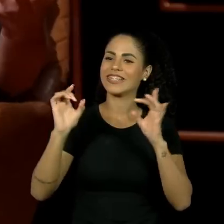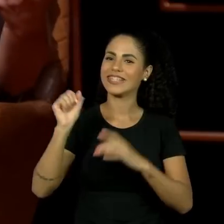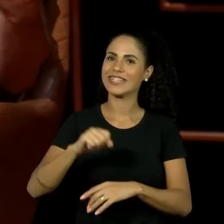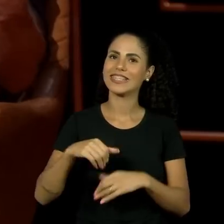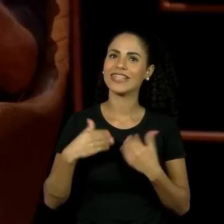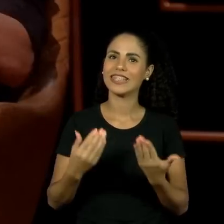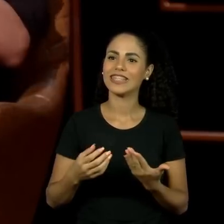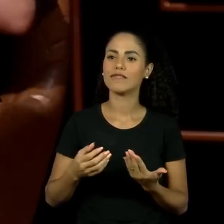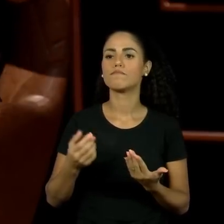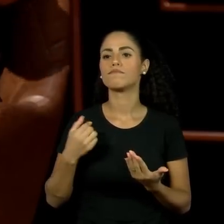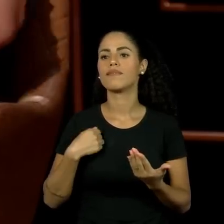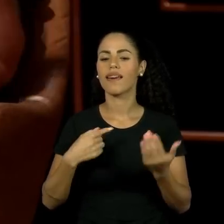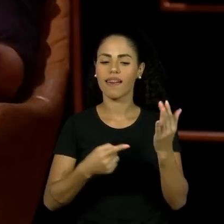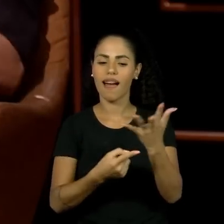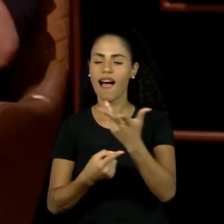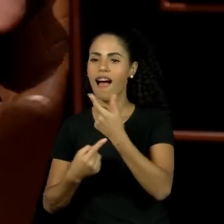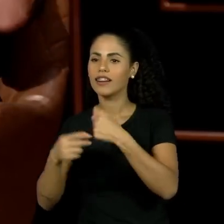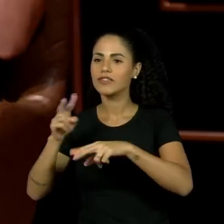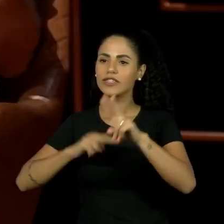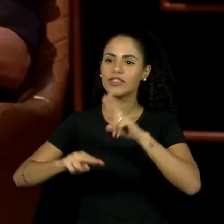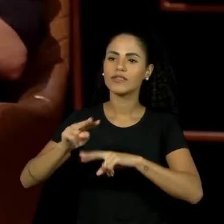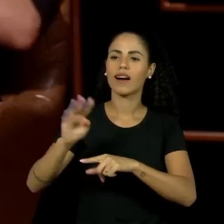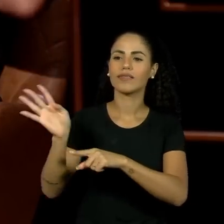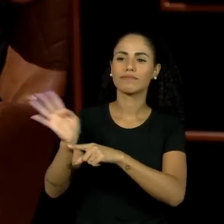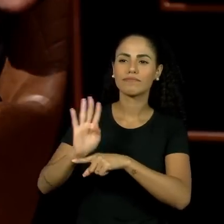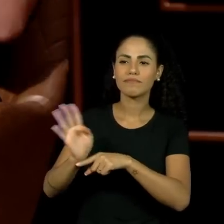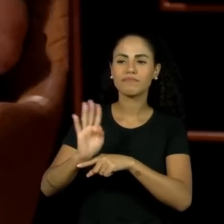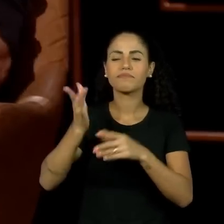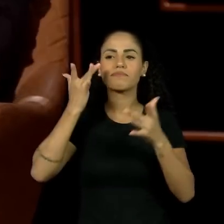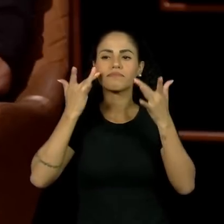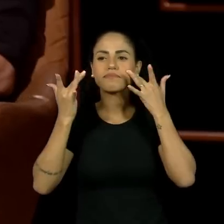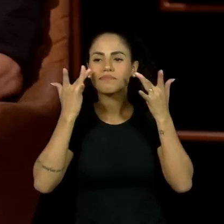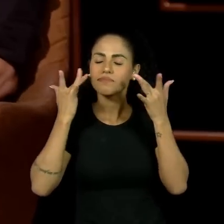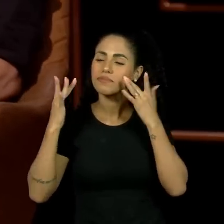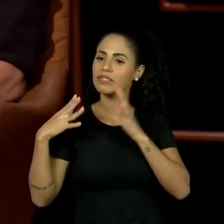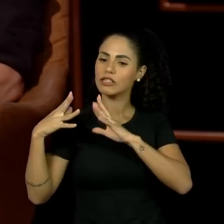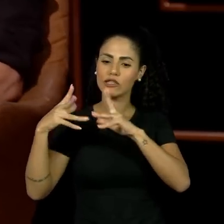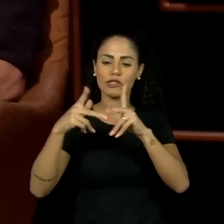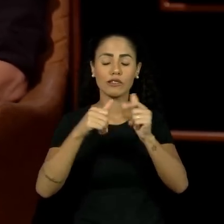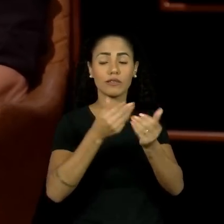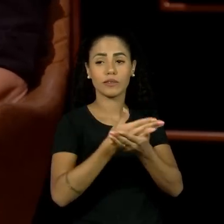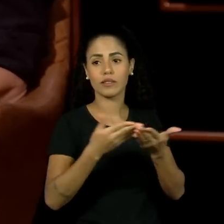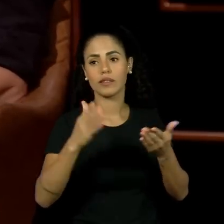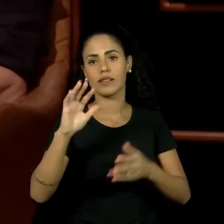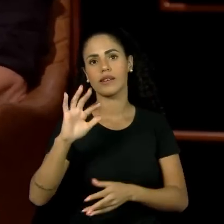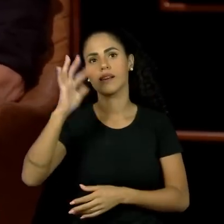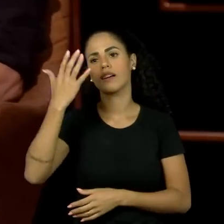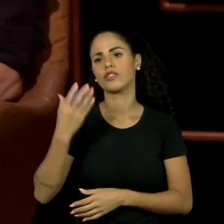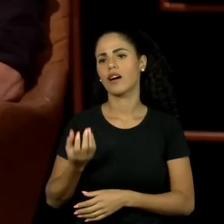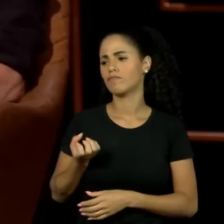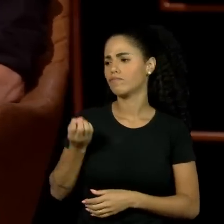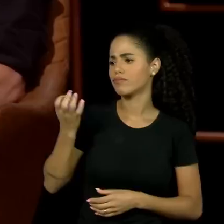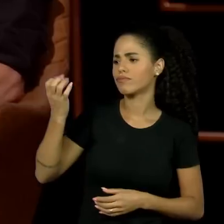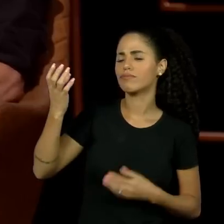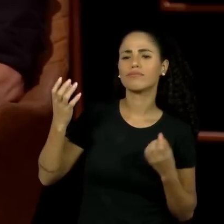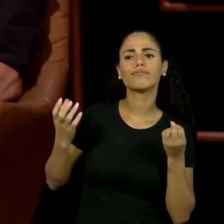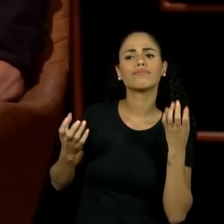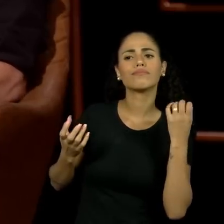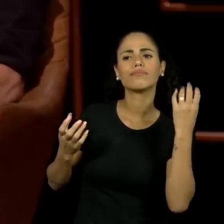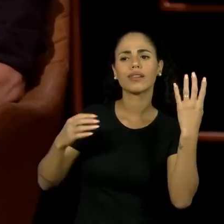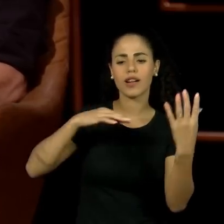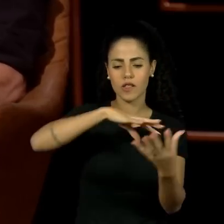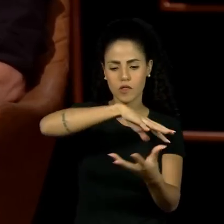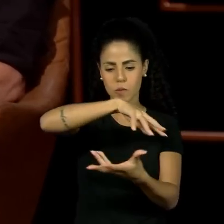as artes visuais, e o cinema, e o teatro, e tudo isso. E como ela disse, a gente já viajou o mundo inteiro. A